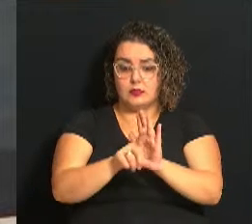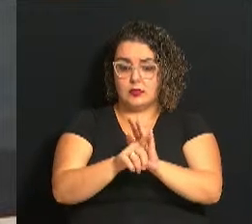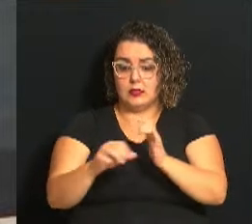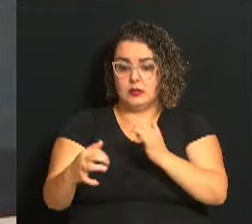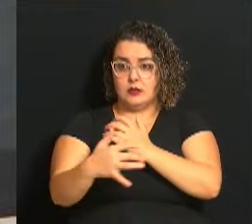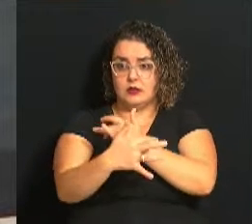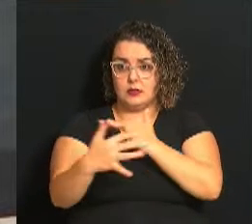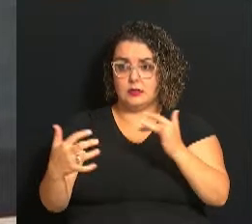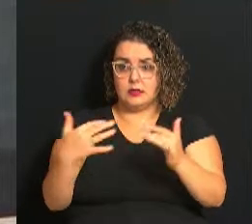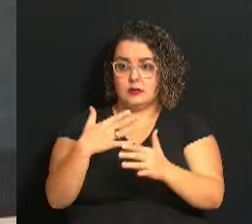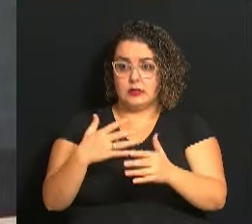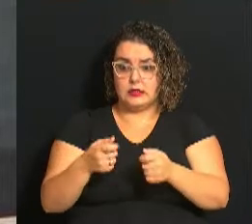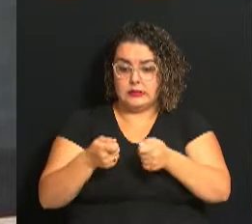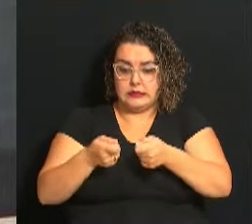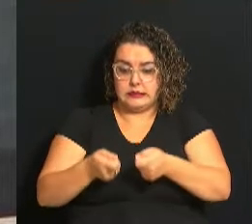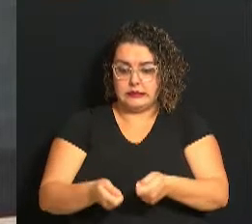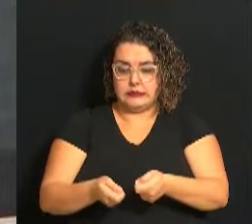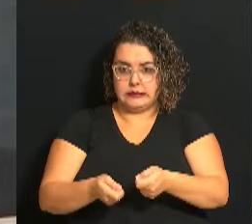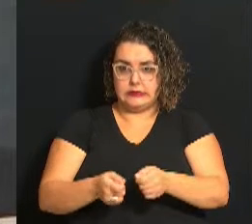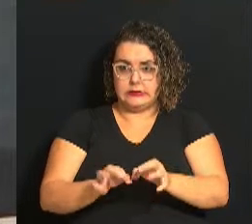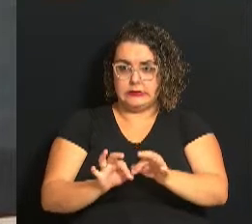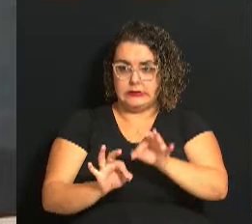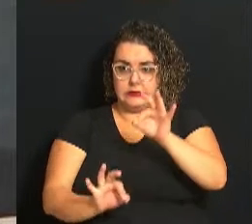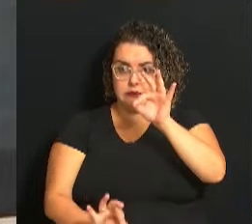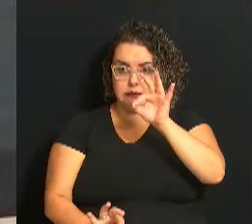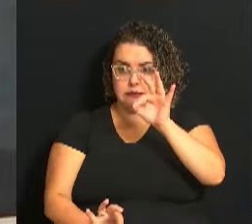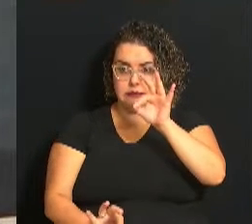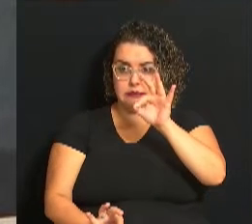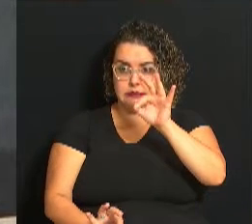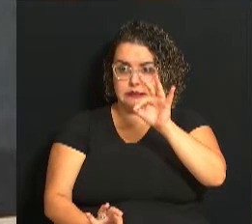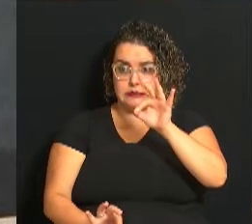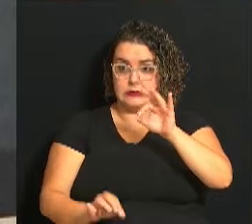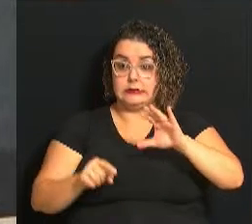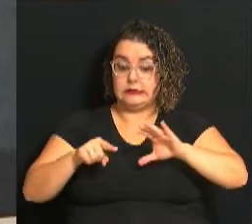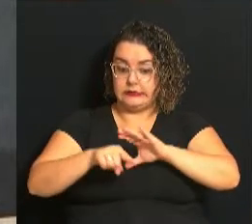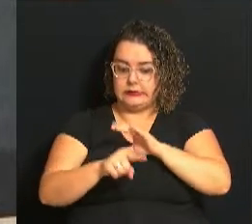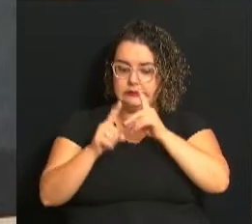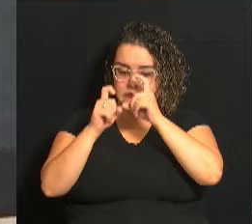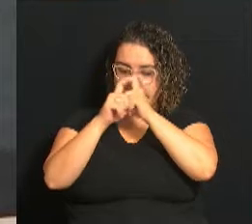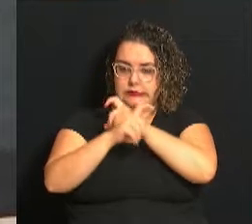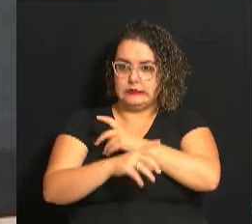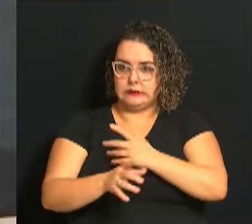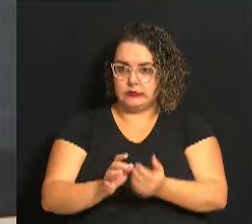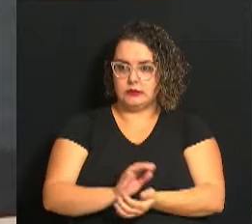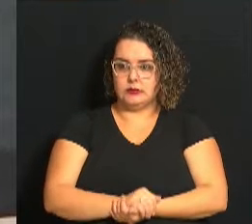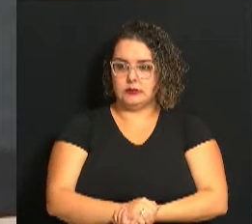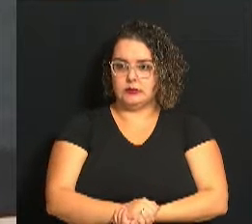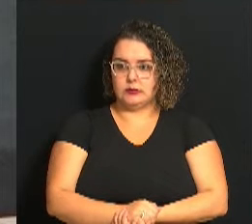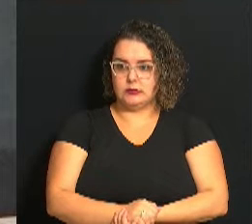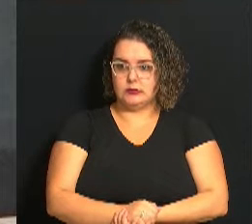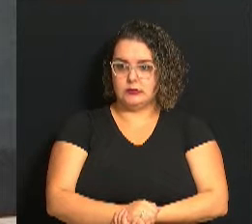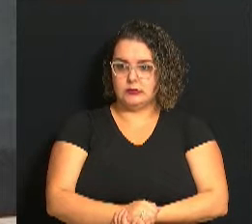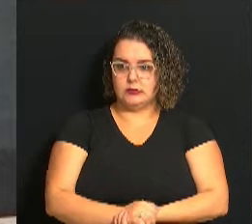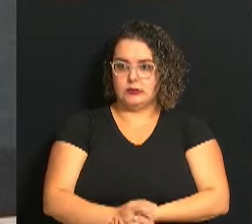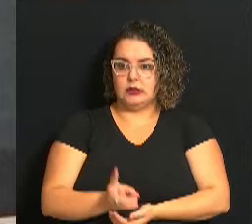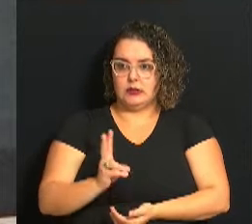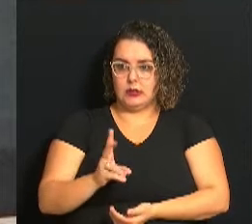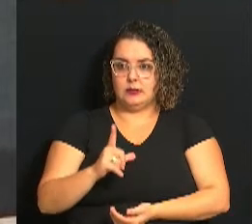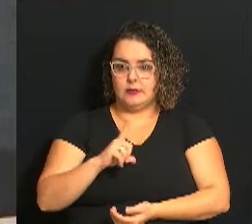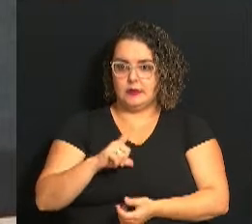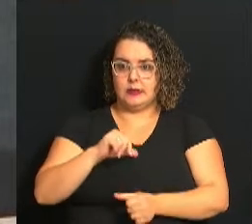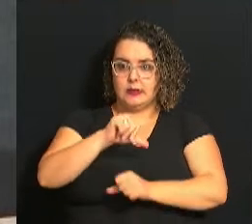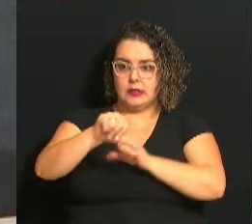Ela é densa, ela é extensa e ela é complexa. Toda vez que há alguma alteração